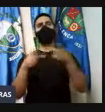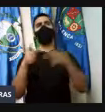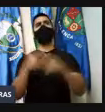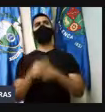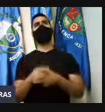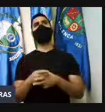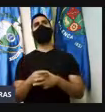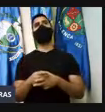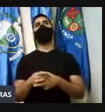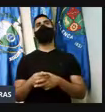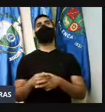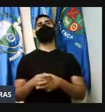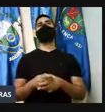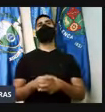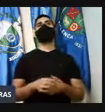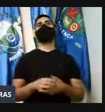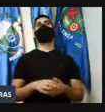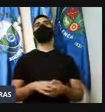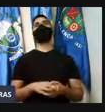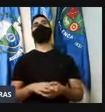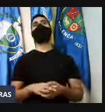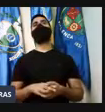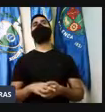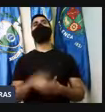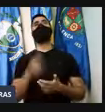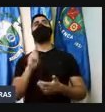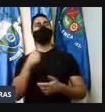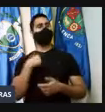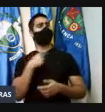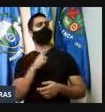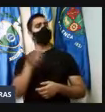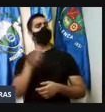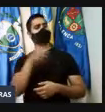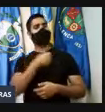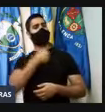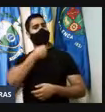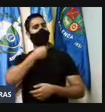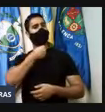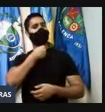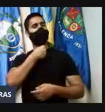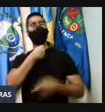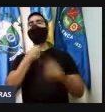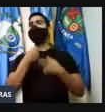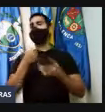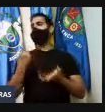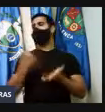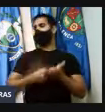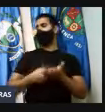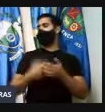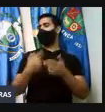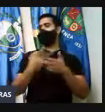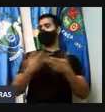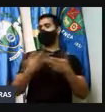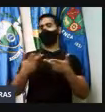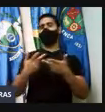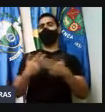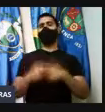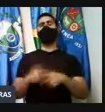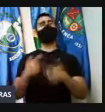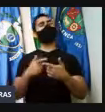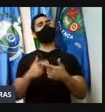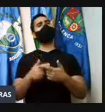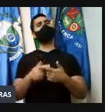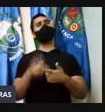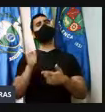desse próximo mandato meu. Todas as vezes que eu usar esse microfone, eu vou cobrar essa situação, porque